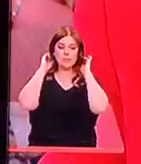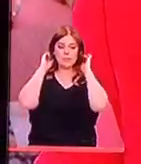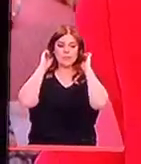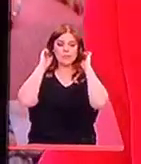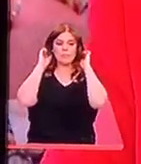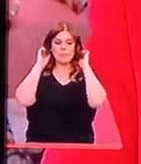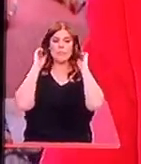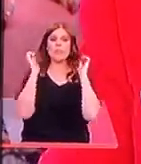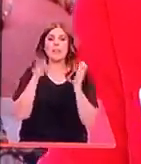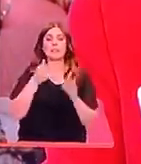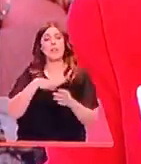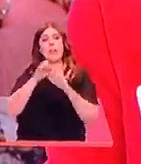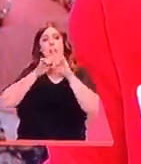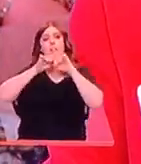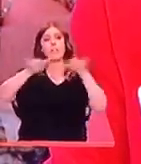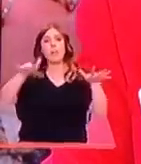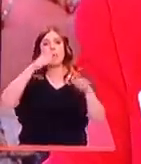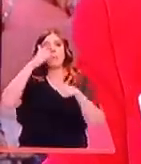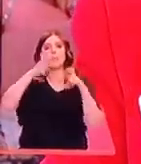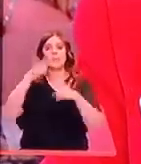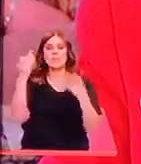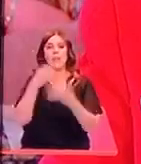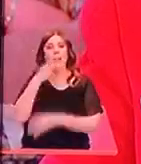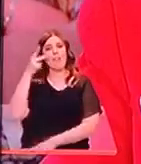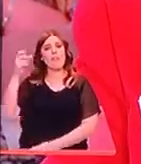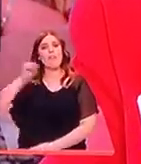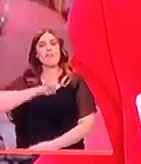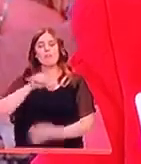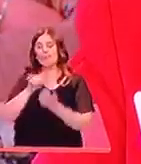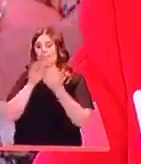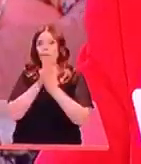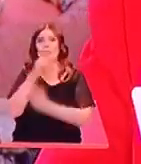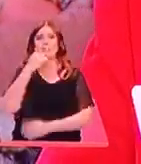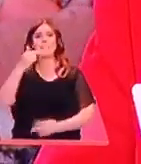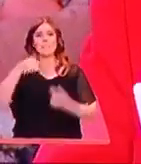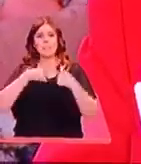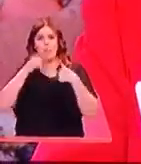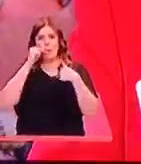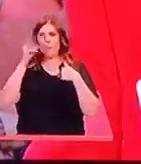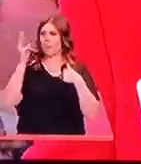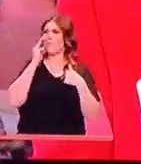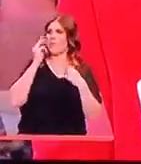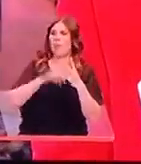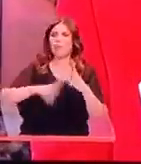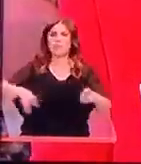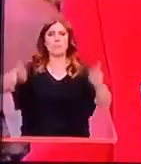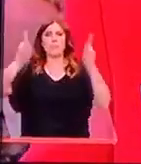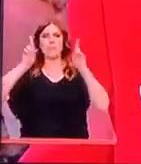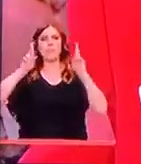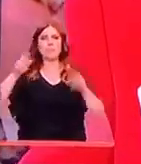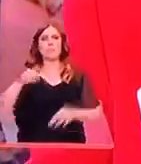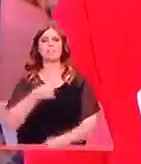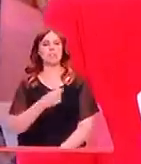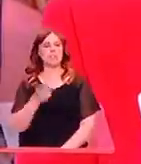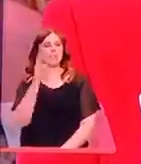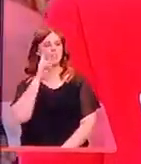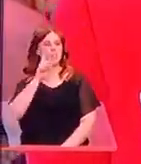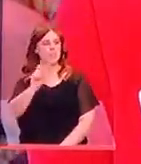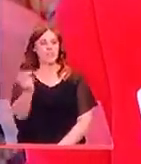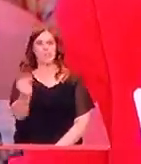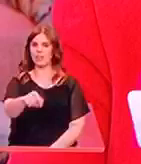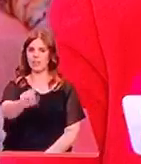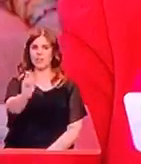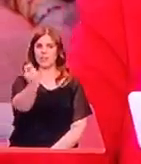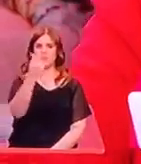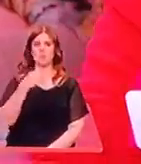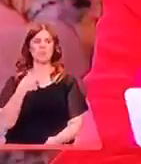E é isso que eu quero passar para as pessoas. A minha vida inteira foi dizer que eu sou um homem de fé, de esperança. Eu vi que a primeira vez, não